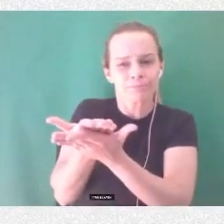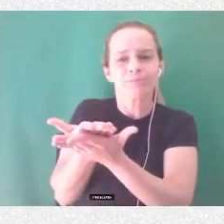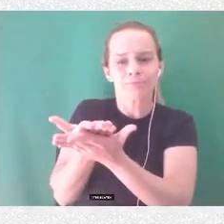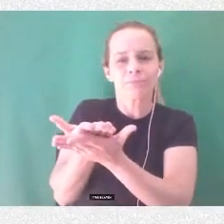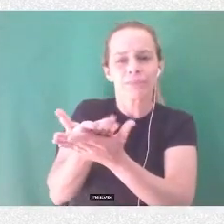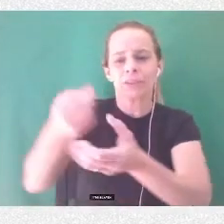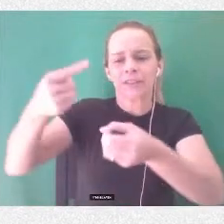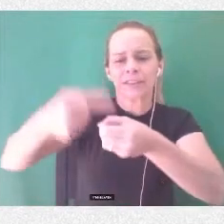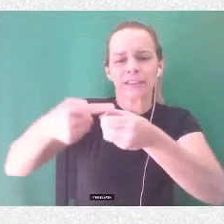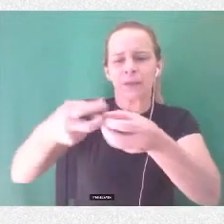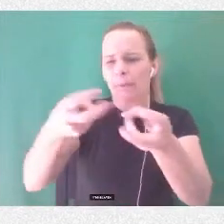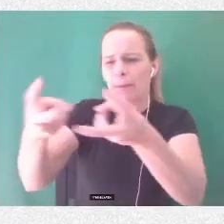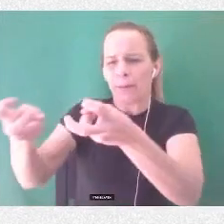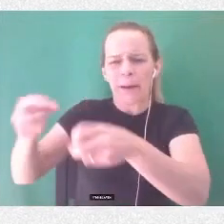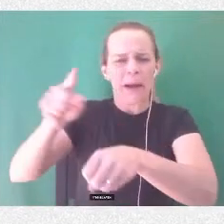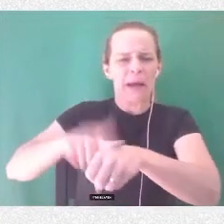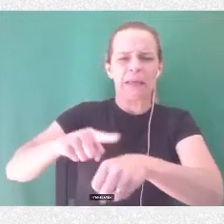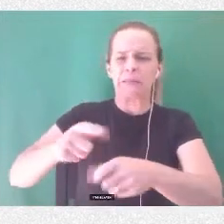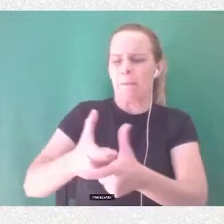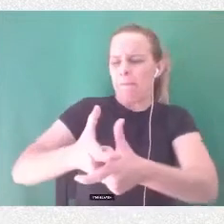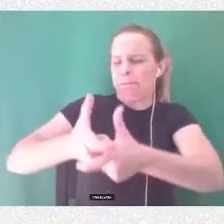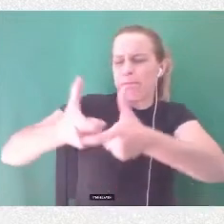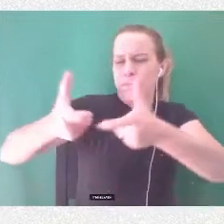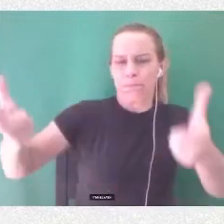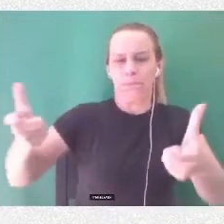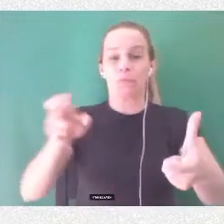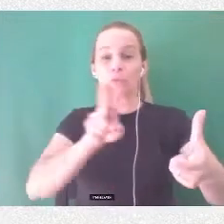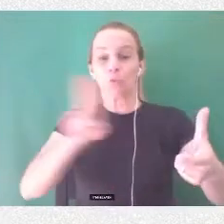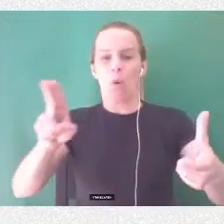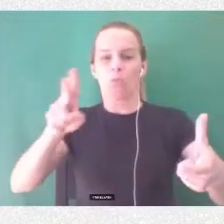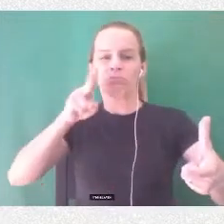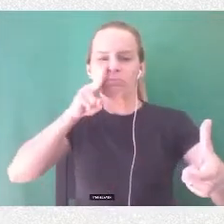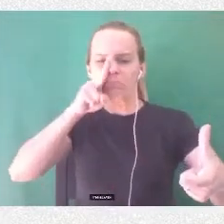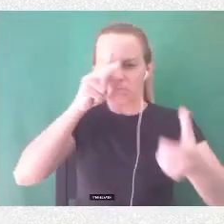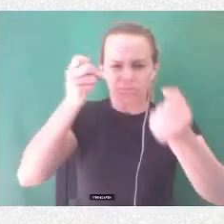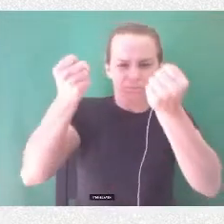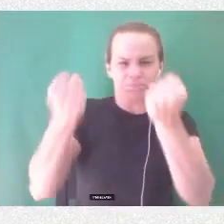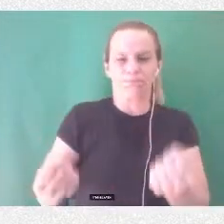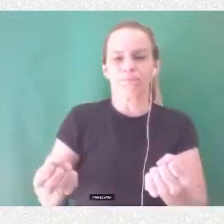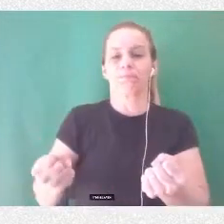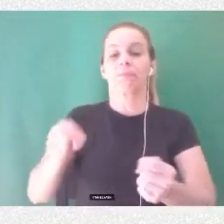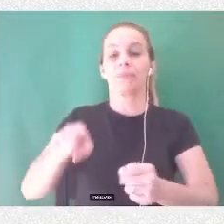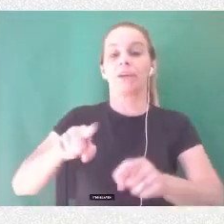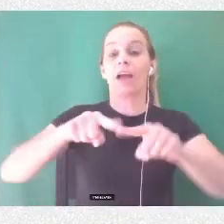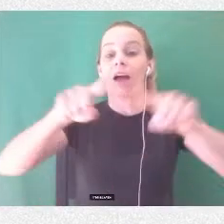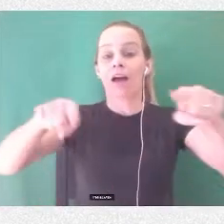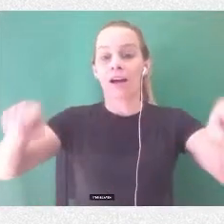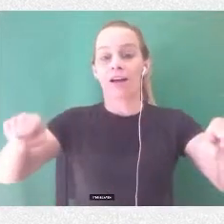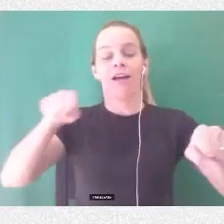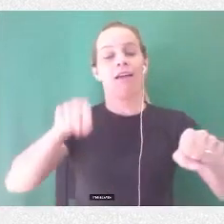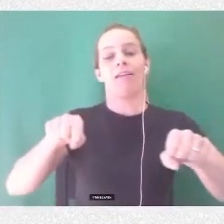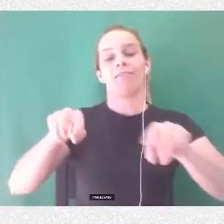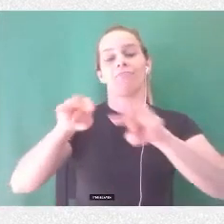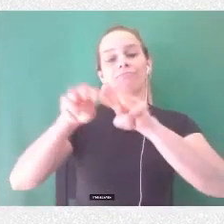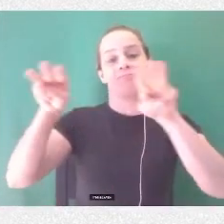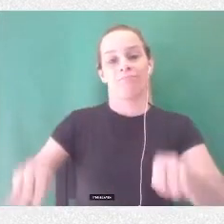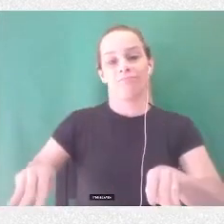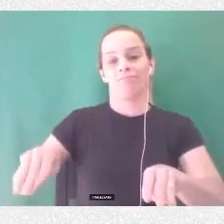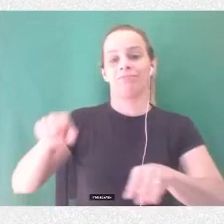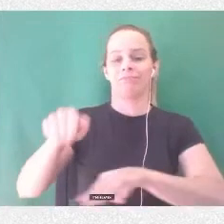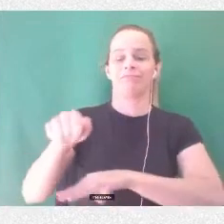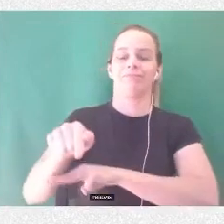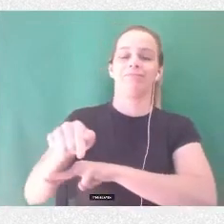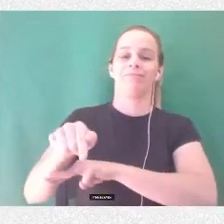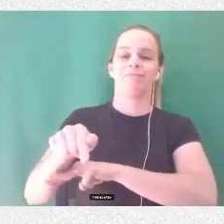uma grande farmacêutica, com grandes parceiros da ciência, que é a Universidade Pública Federal do